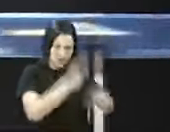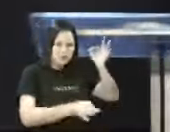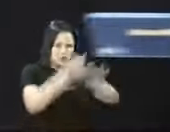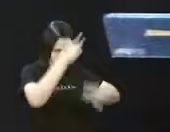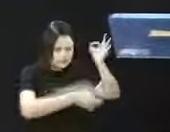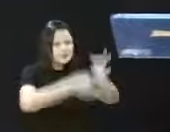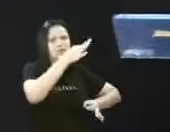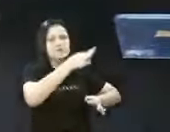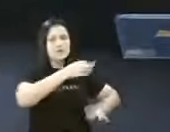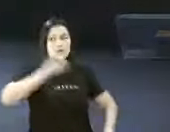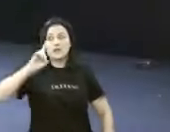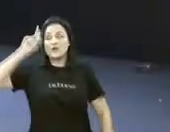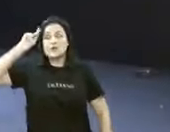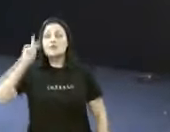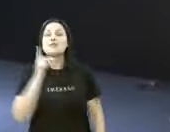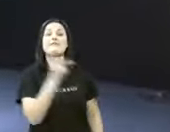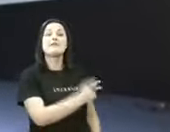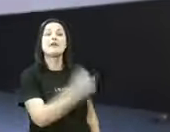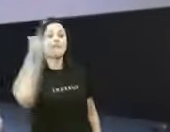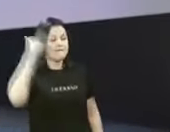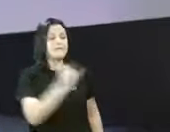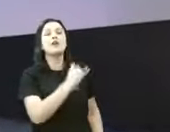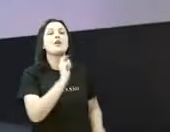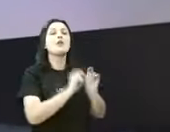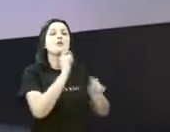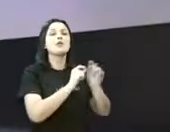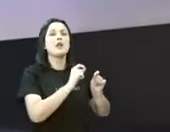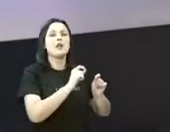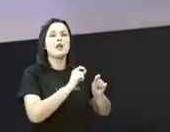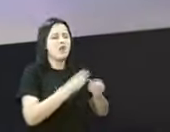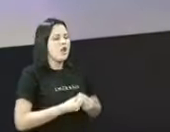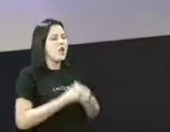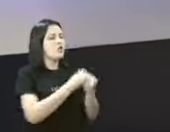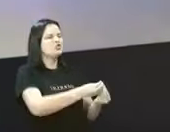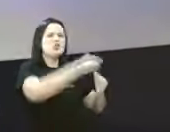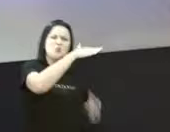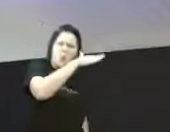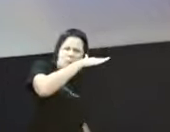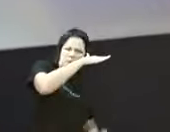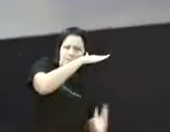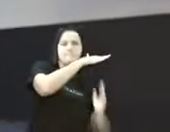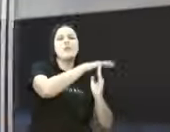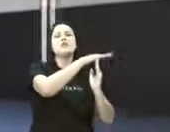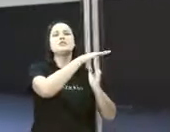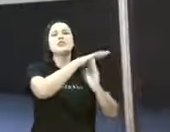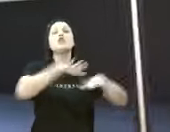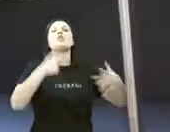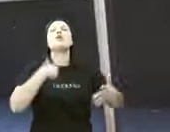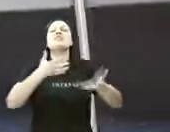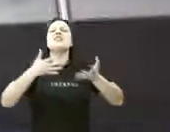O que Deus está dizendo é: eu dou limite à afronta do inimigo, mas quando eu quero agir,